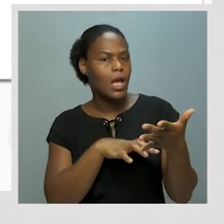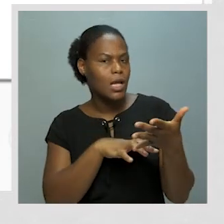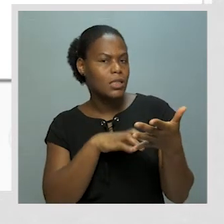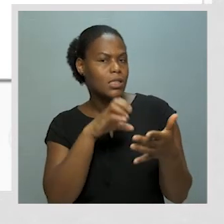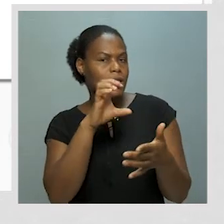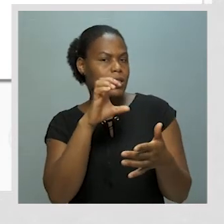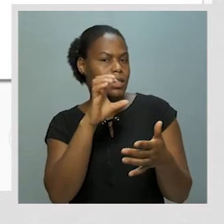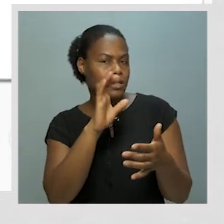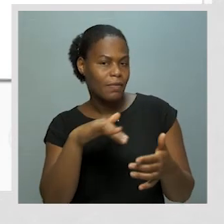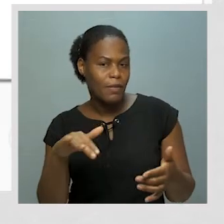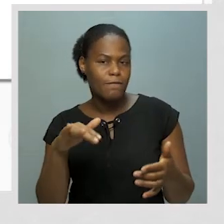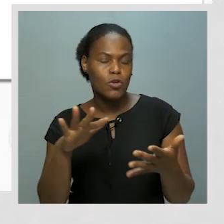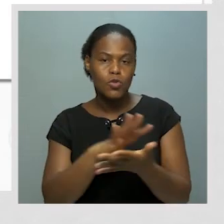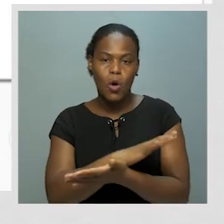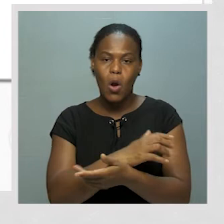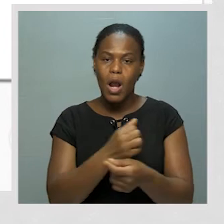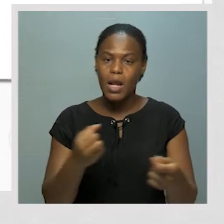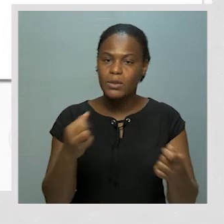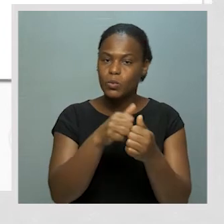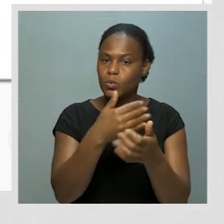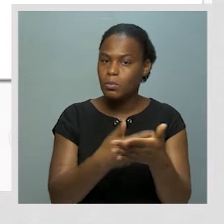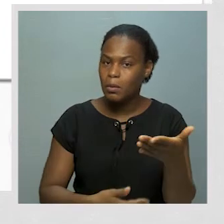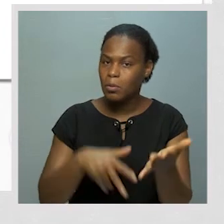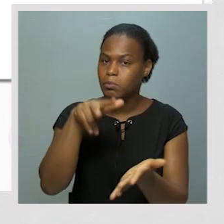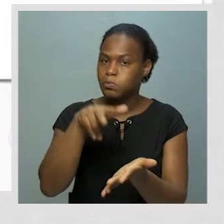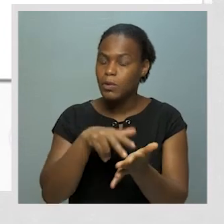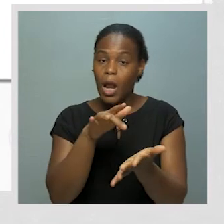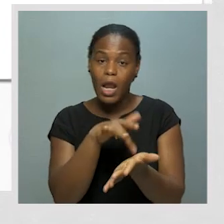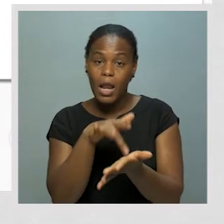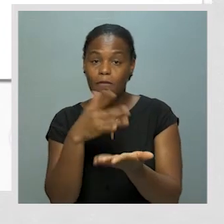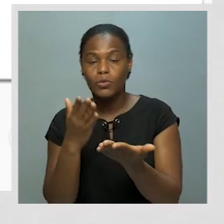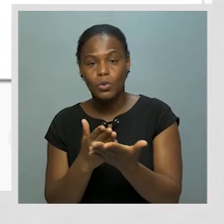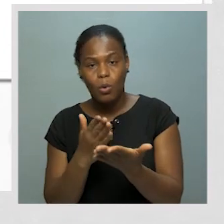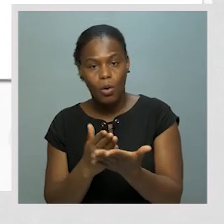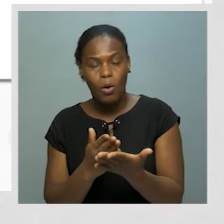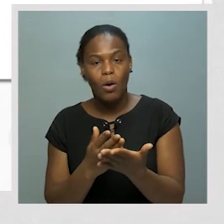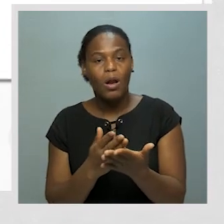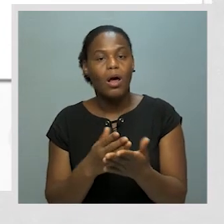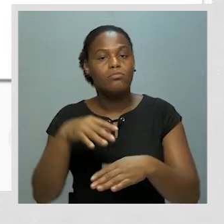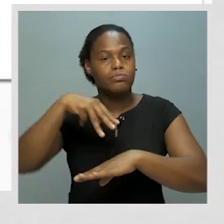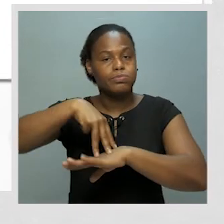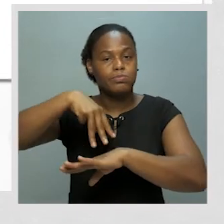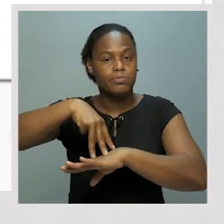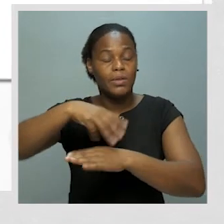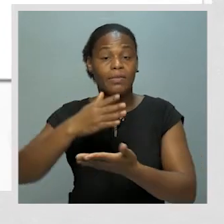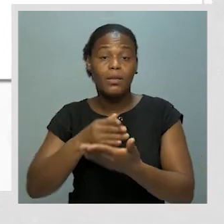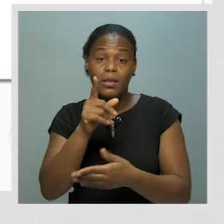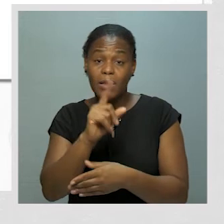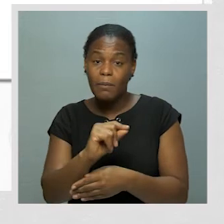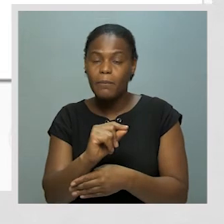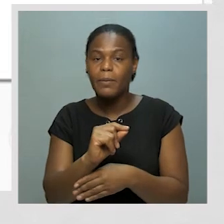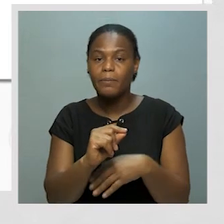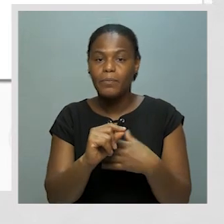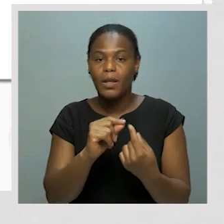científico, jornalísticos, documentos oficiais, manuais escolares, teses ou até mesmo